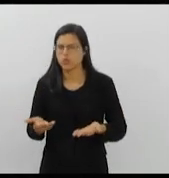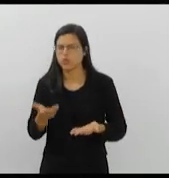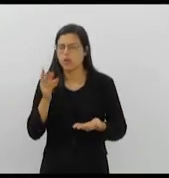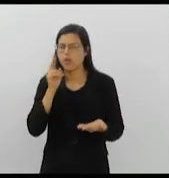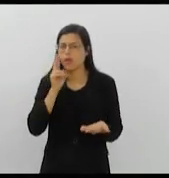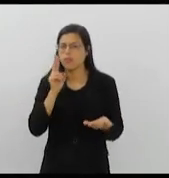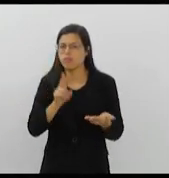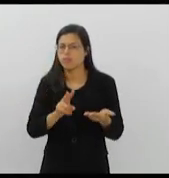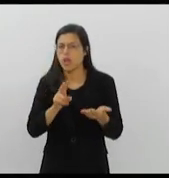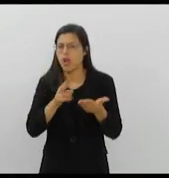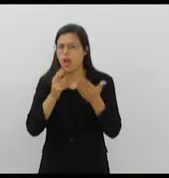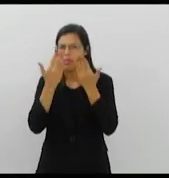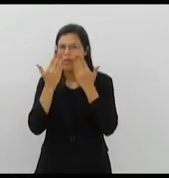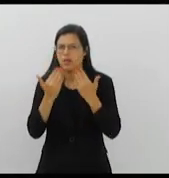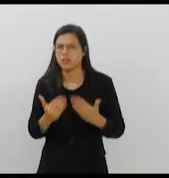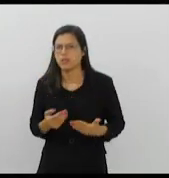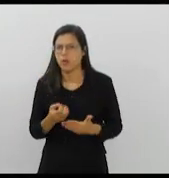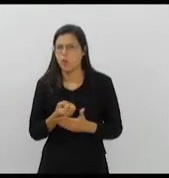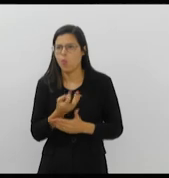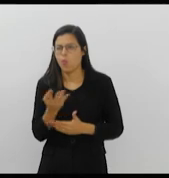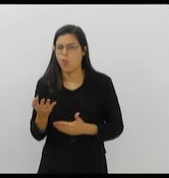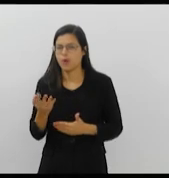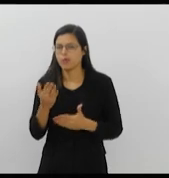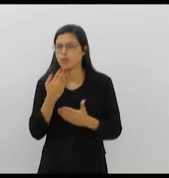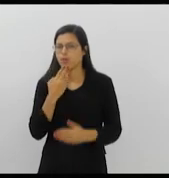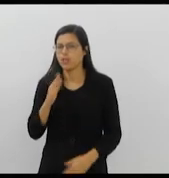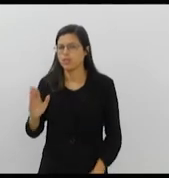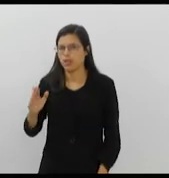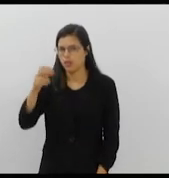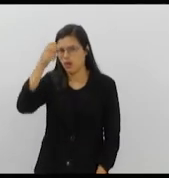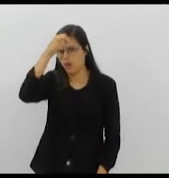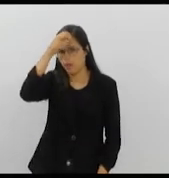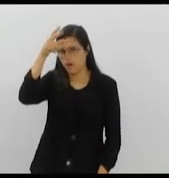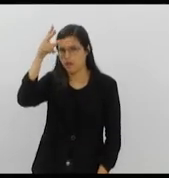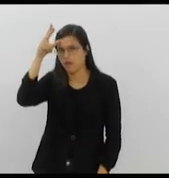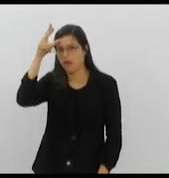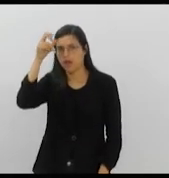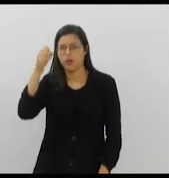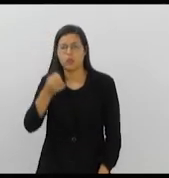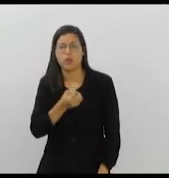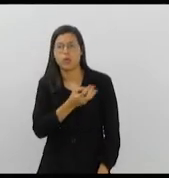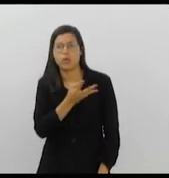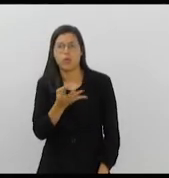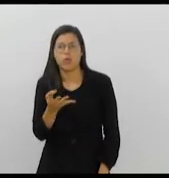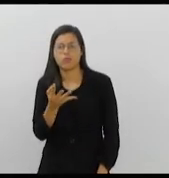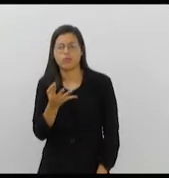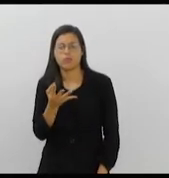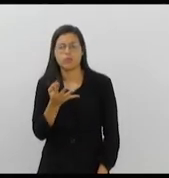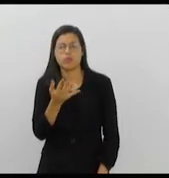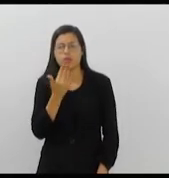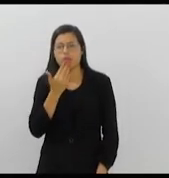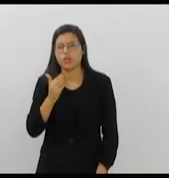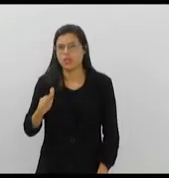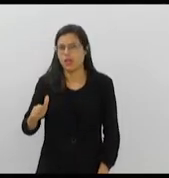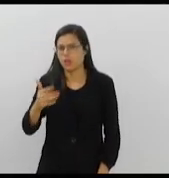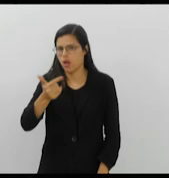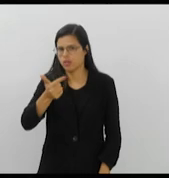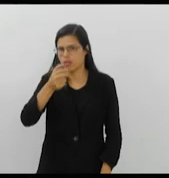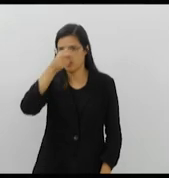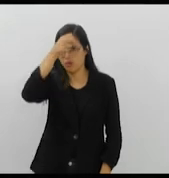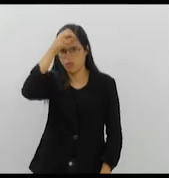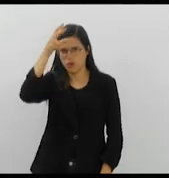verifiquei quantos são candidatos a prefeito e quantos são candidatos a vice.